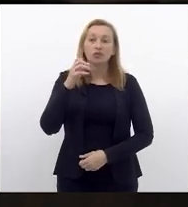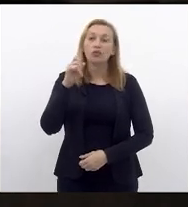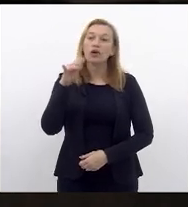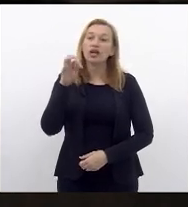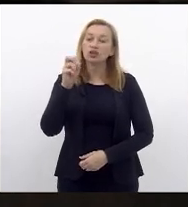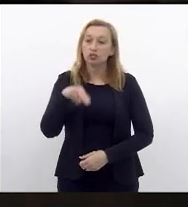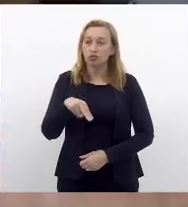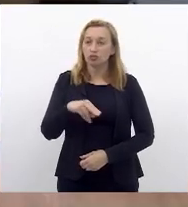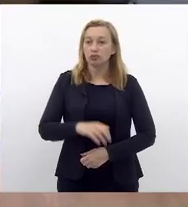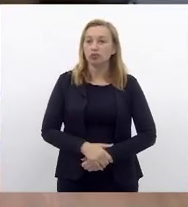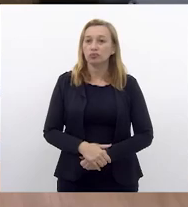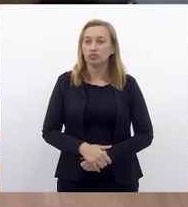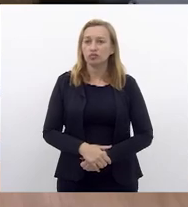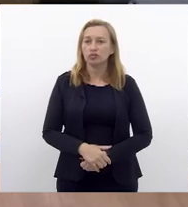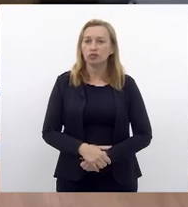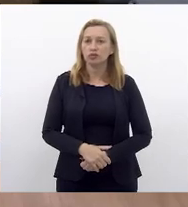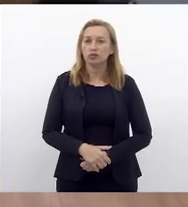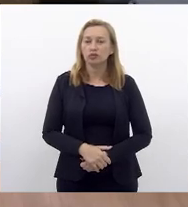José.